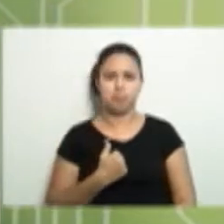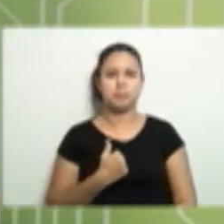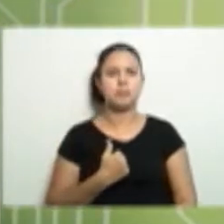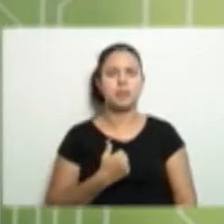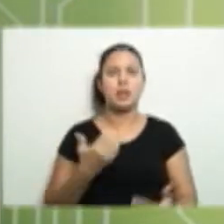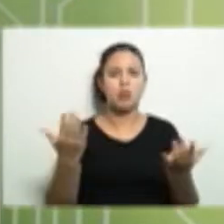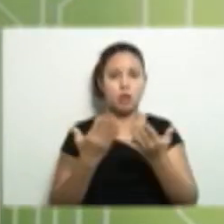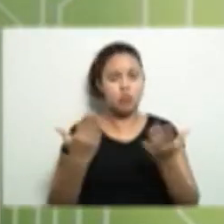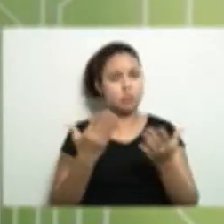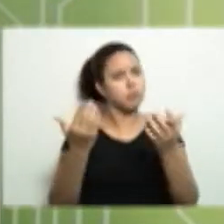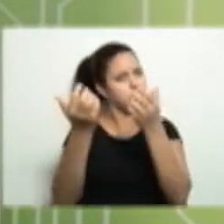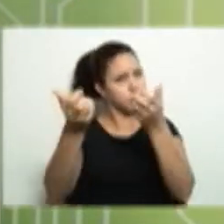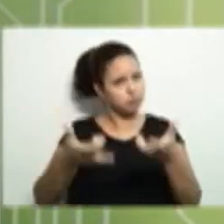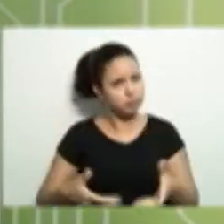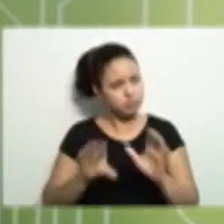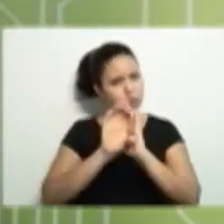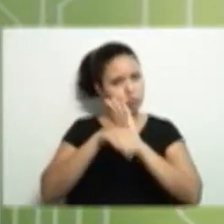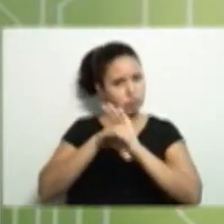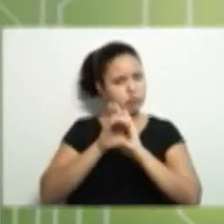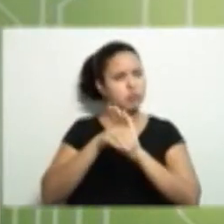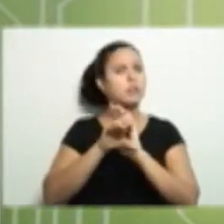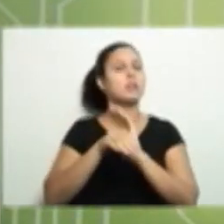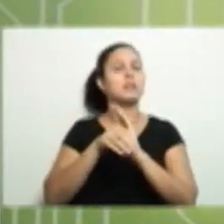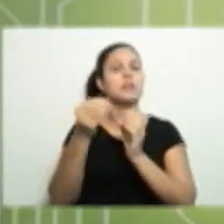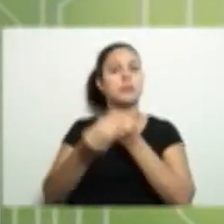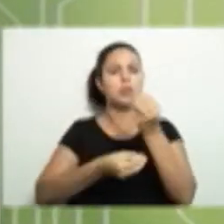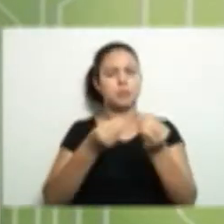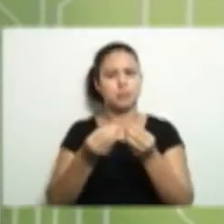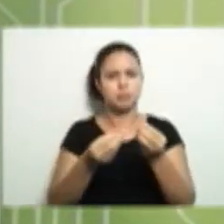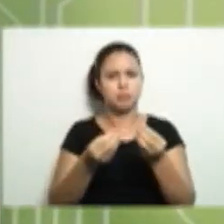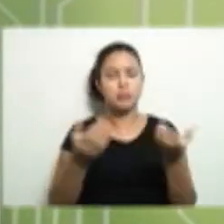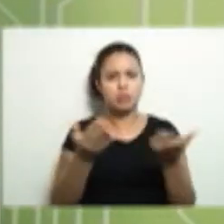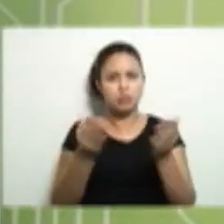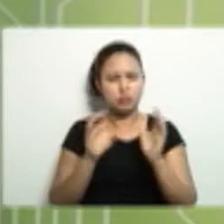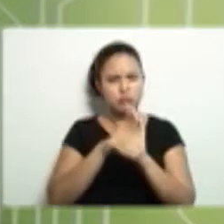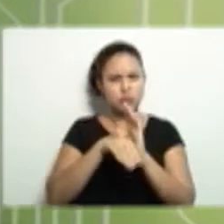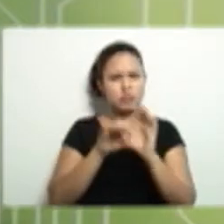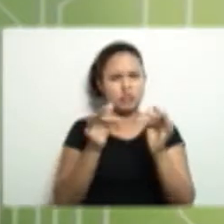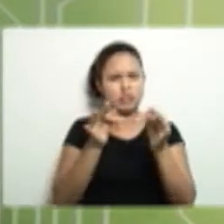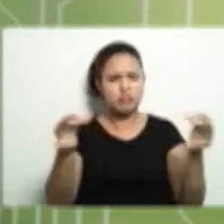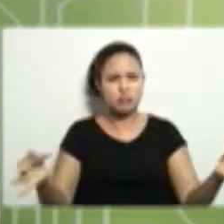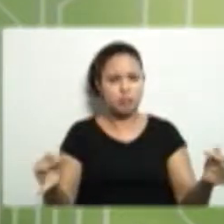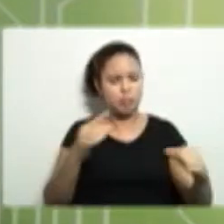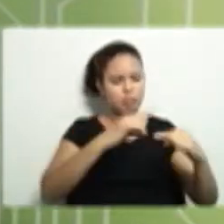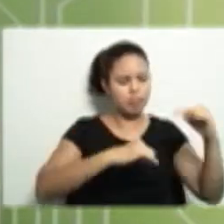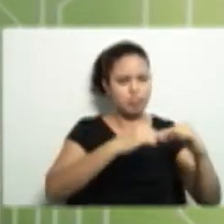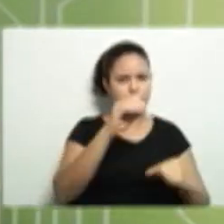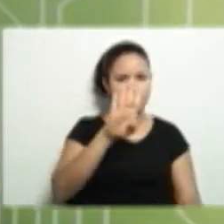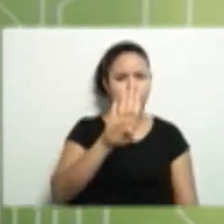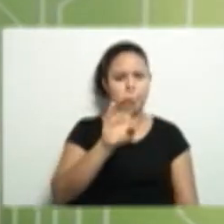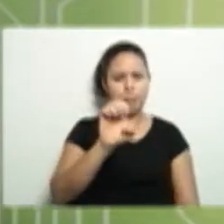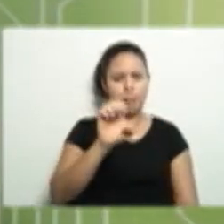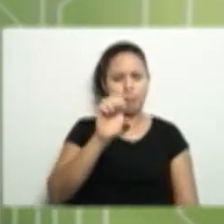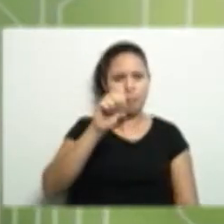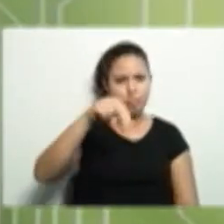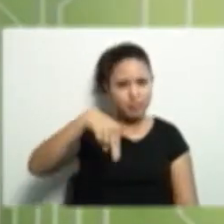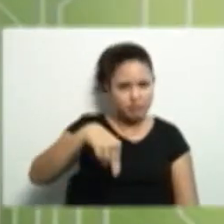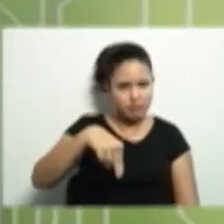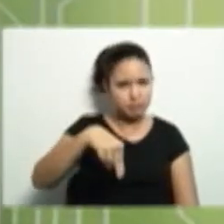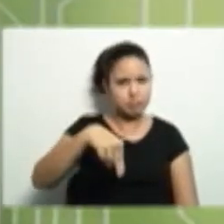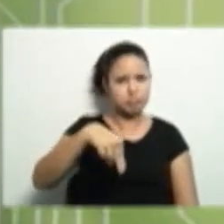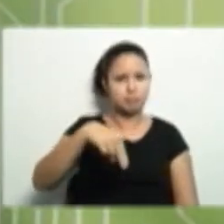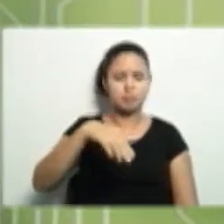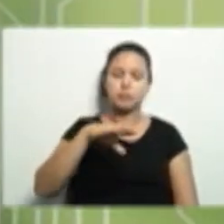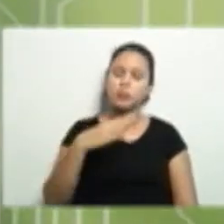tentar conceituar isso. Uma maneira bem simples um bem são coisas físicas. E já